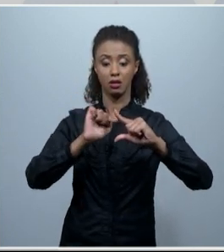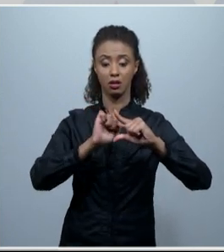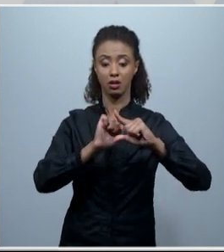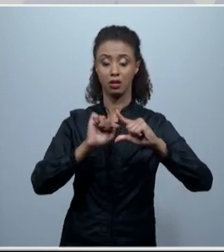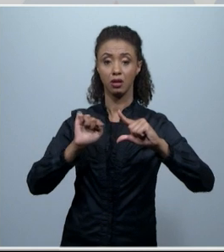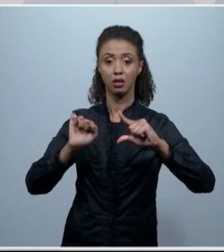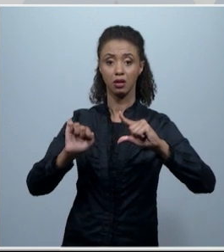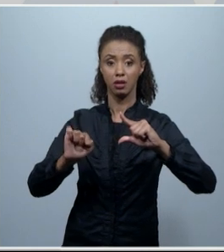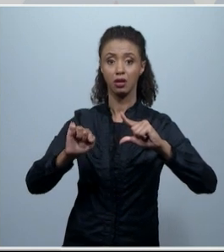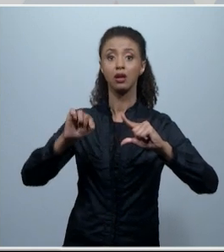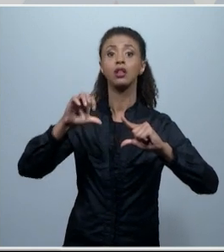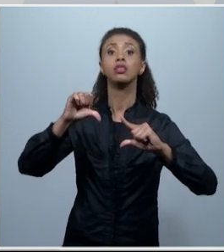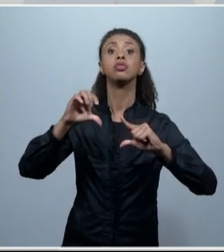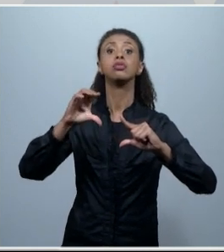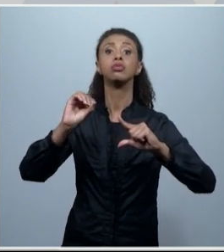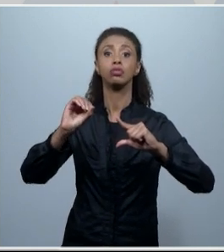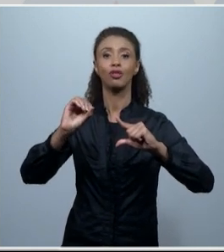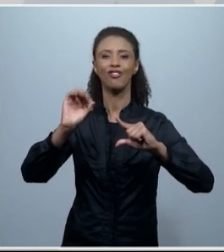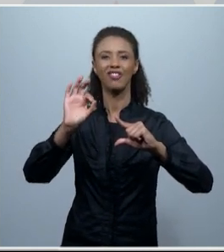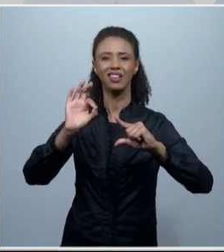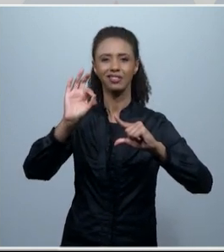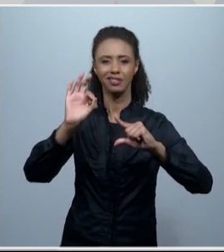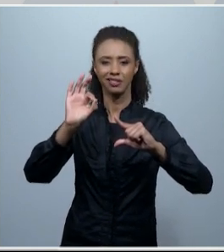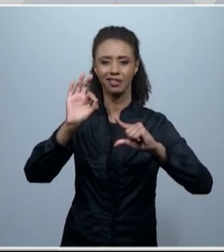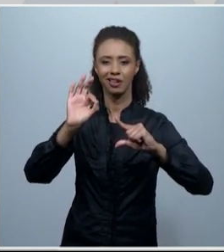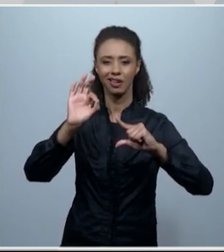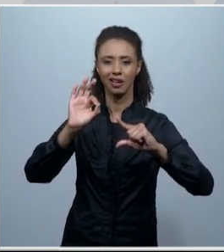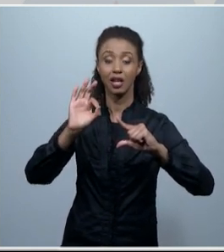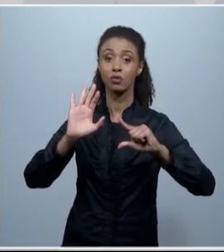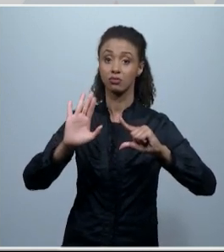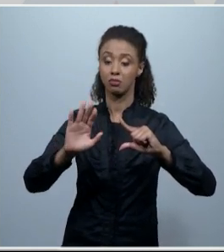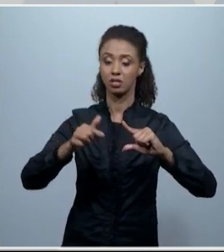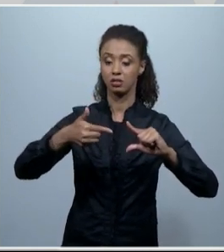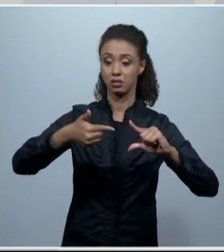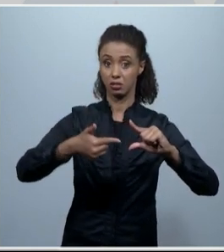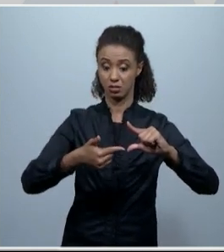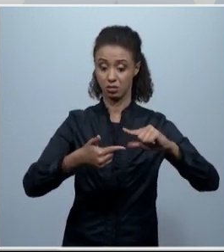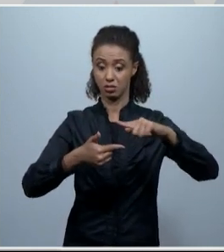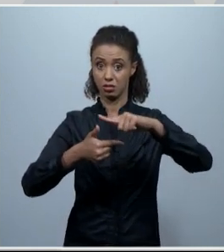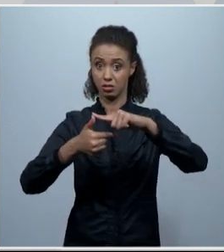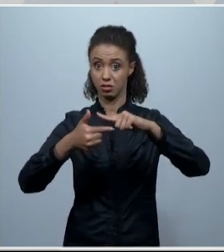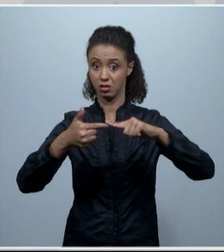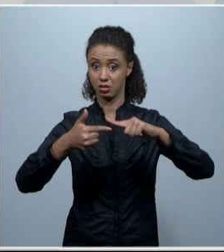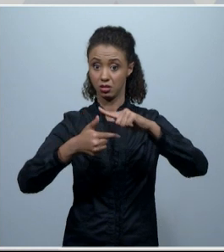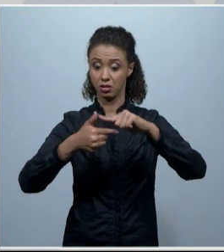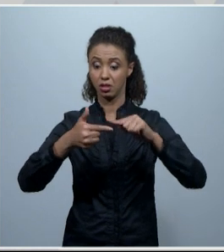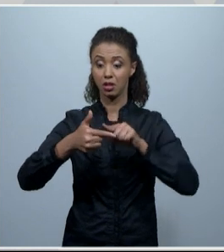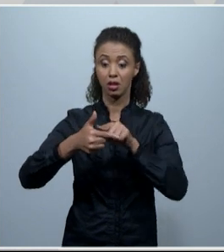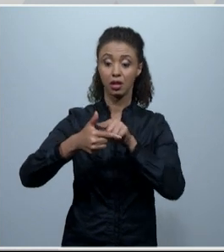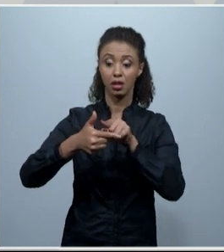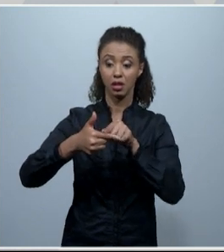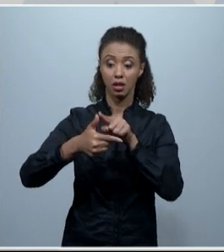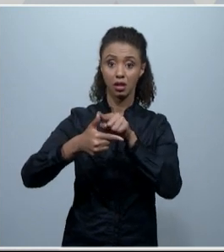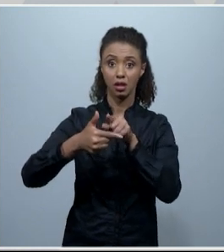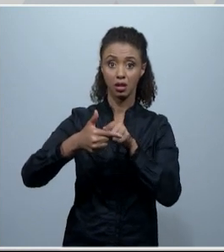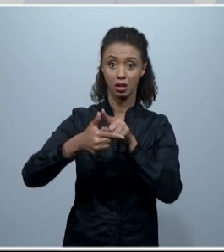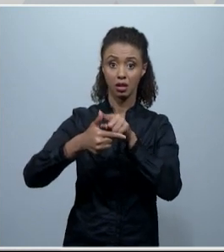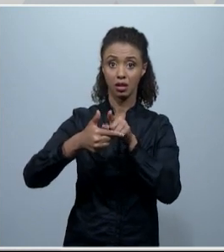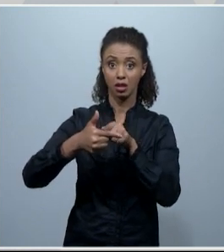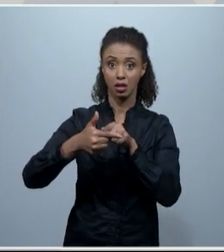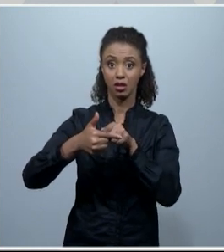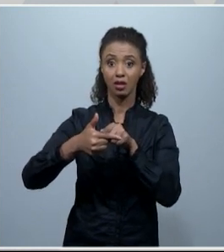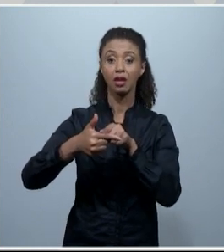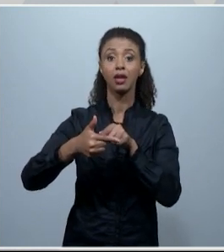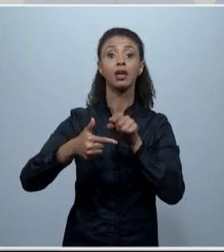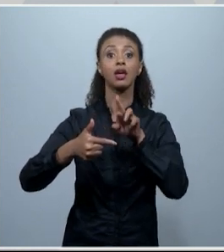triângulo retângulo essa é aquela parte de classificação de triângulos é um triângulo que possui um ângulo reto tão um